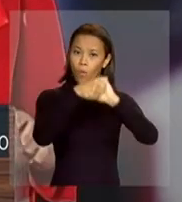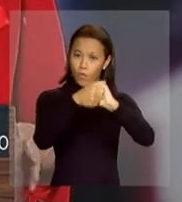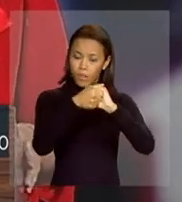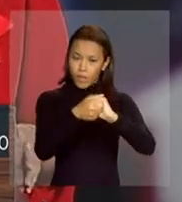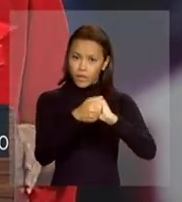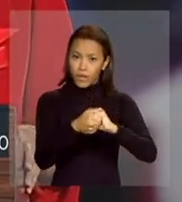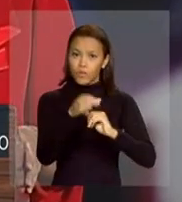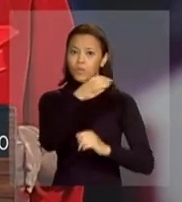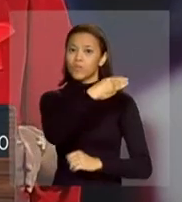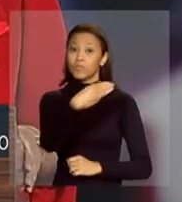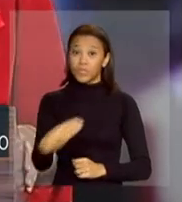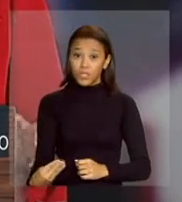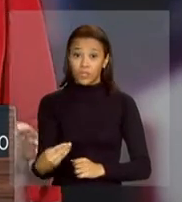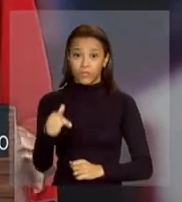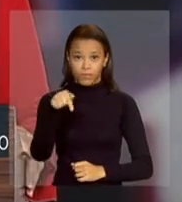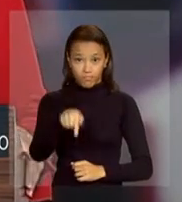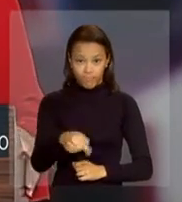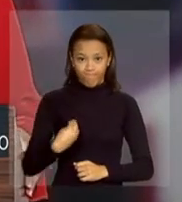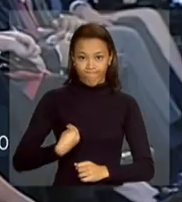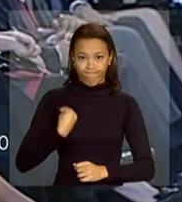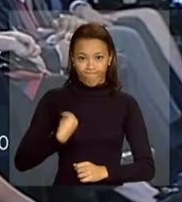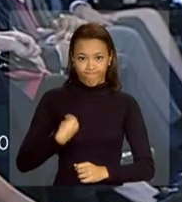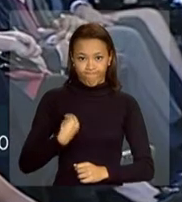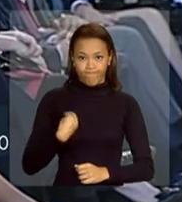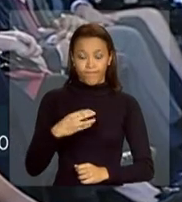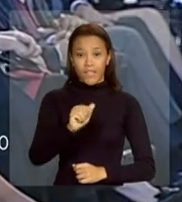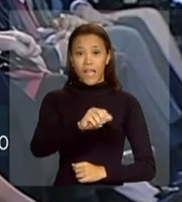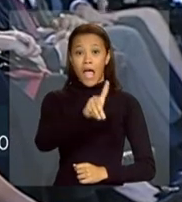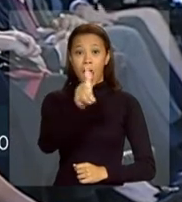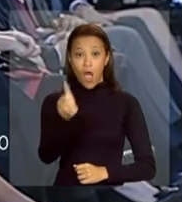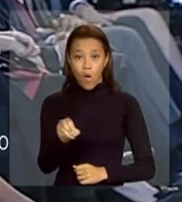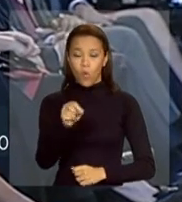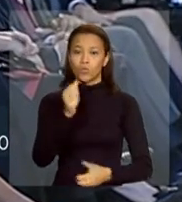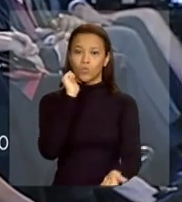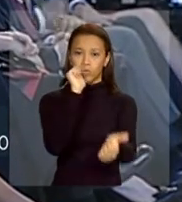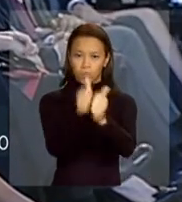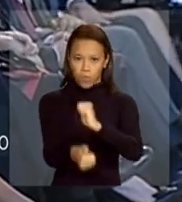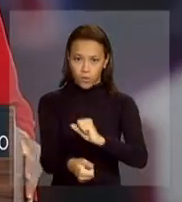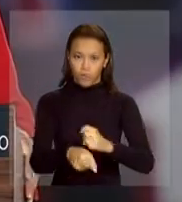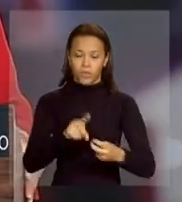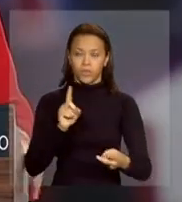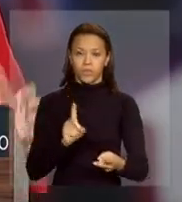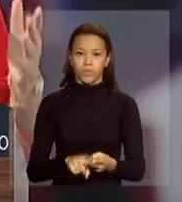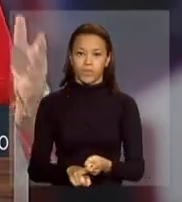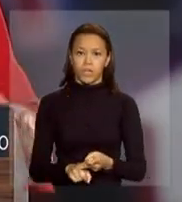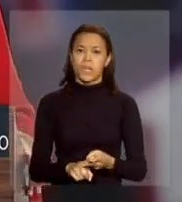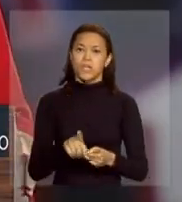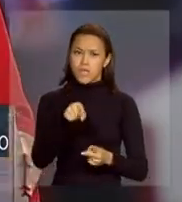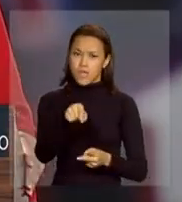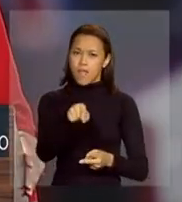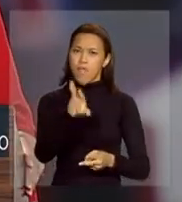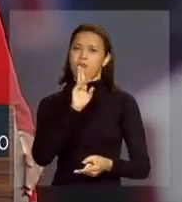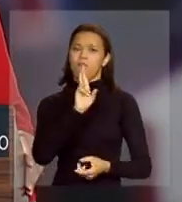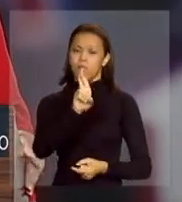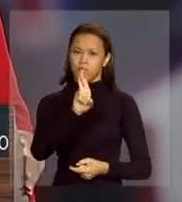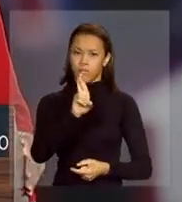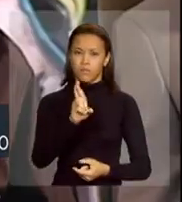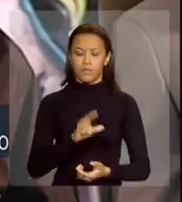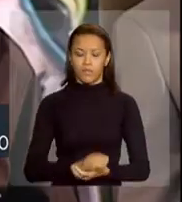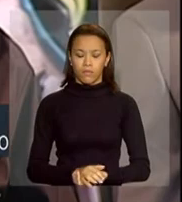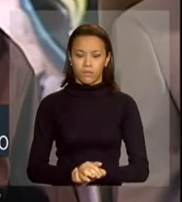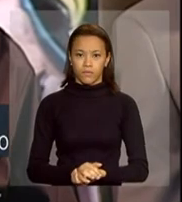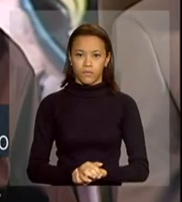os ministros de estados aqui presentes alto Rabelo dos esportes que é o responsável